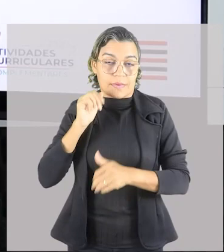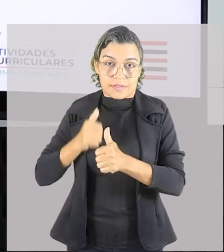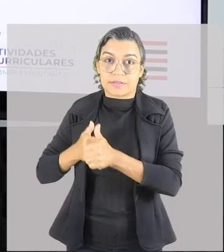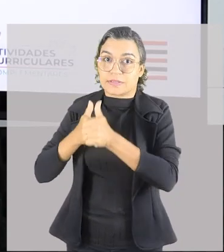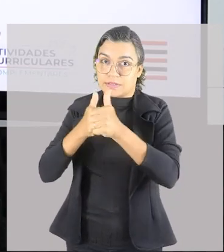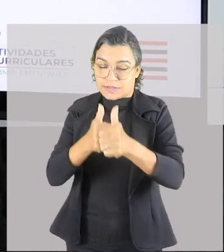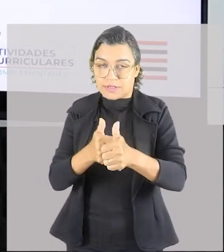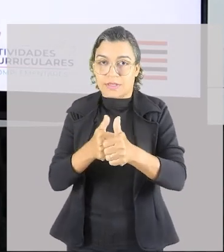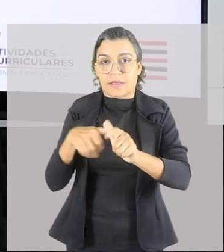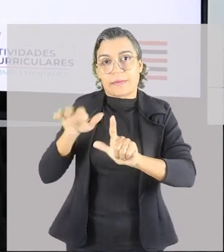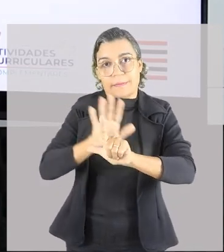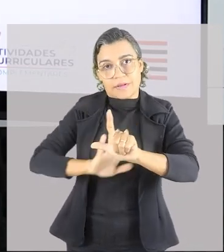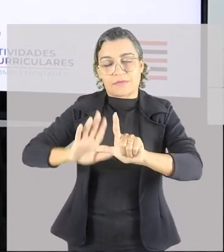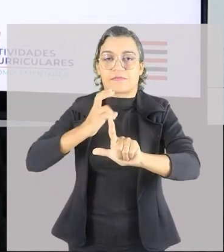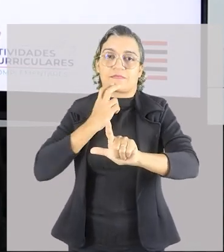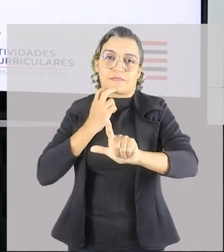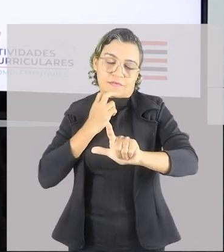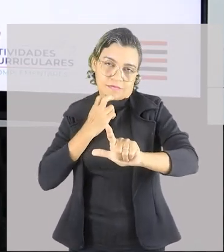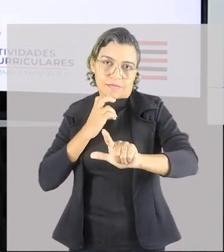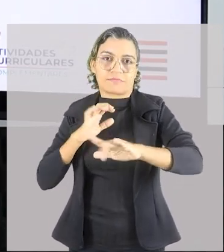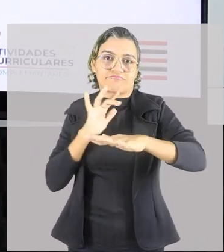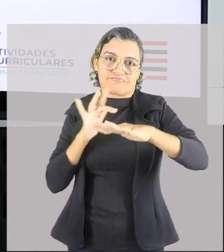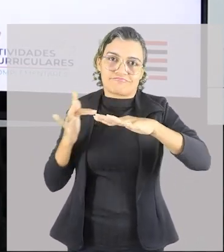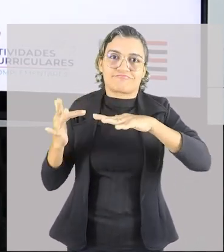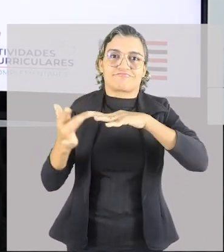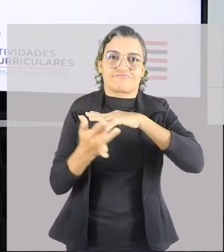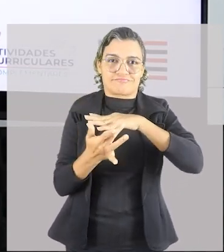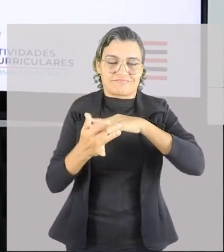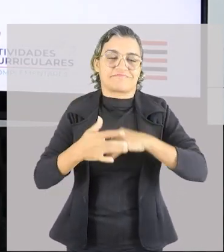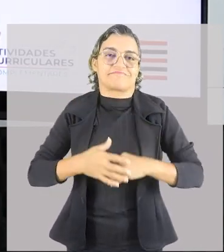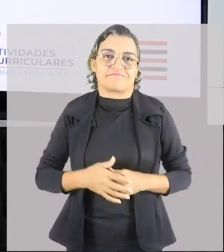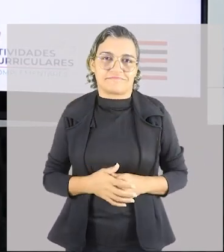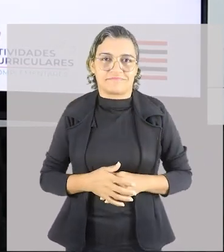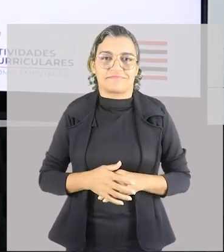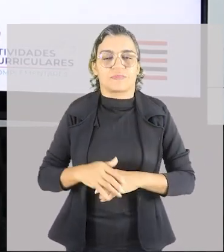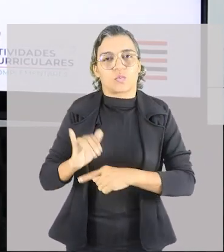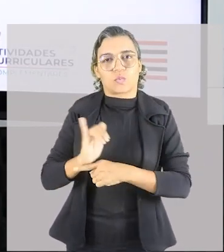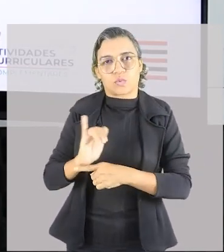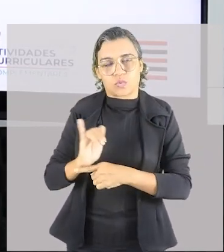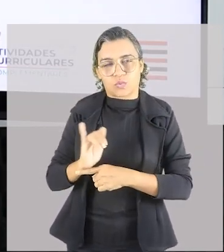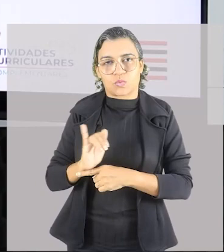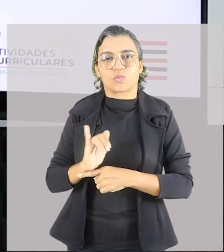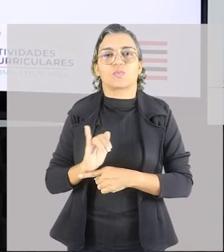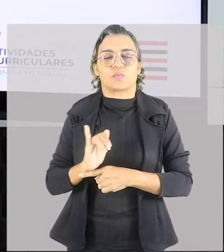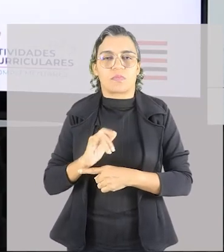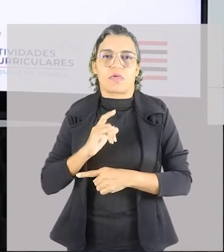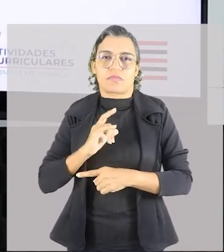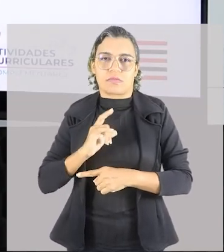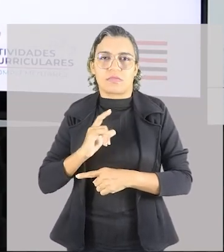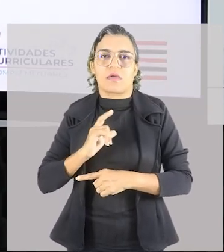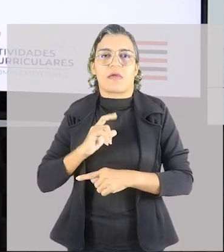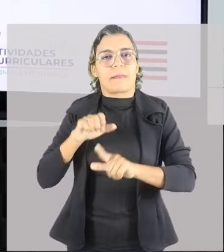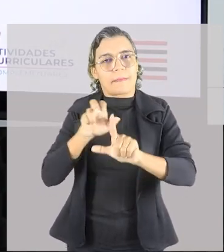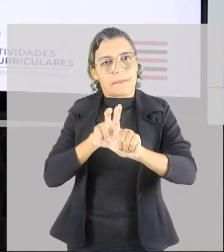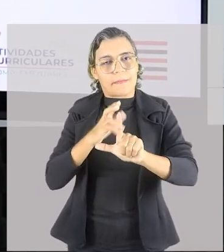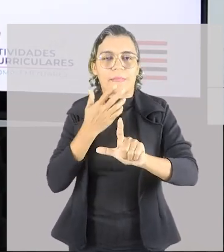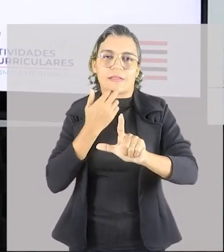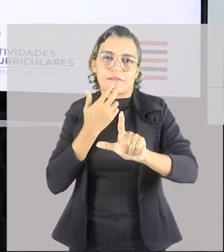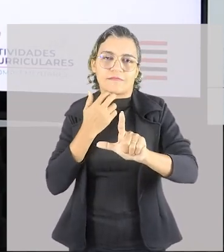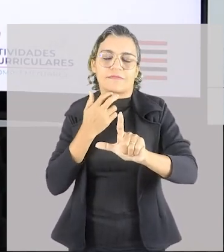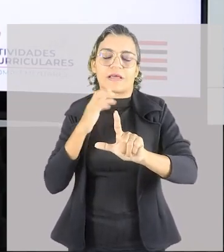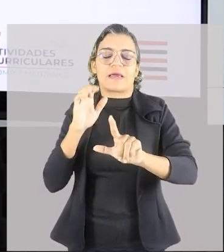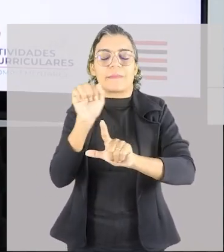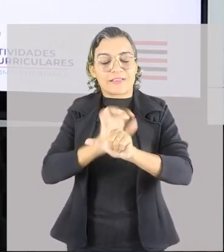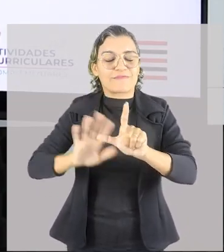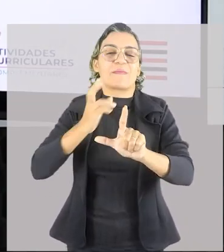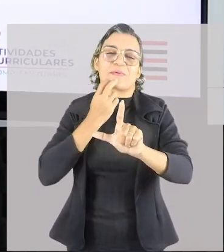tá? Nas nossas redes sociais, no YouTube, @plataforma Gonçalves Dias. vai lá,